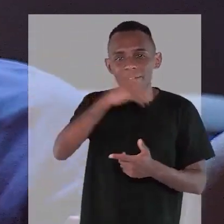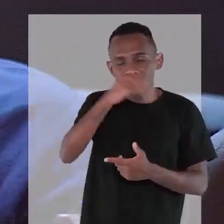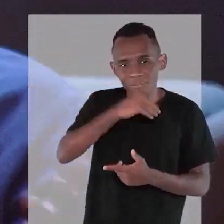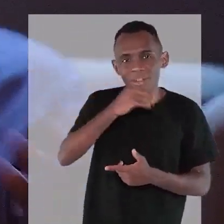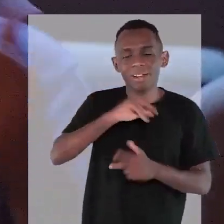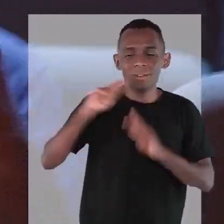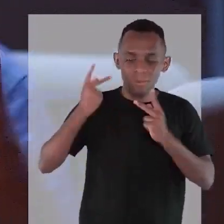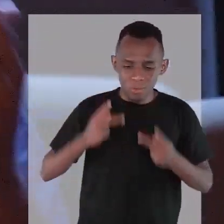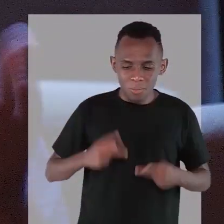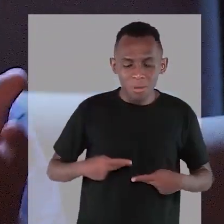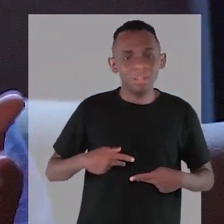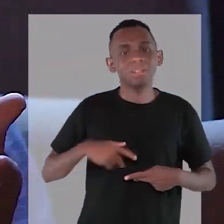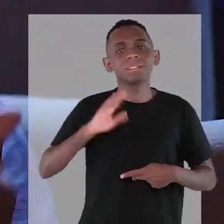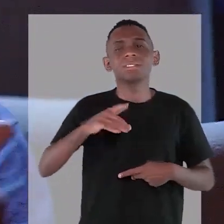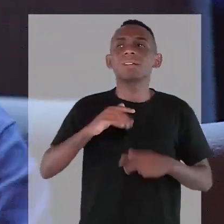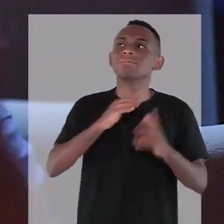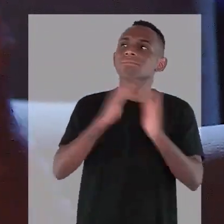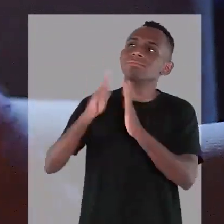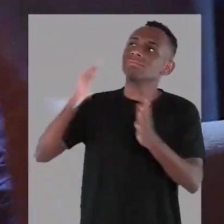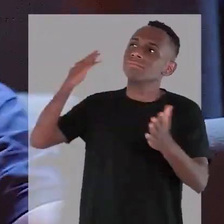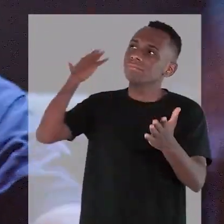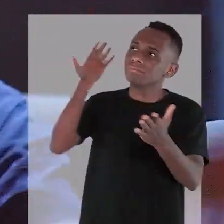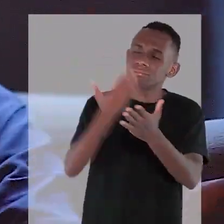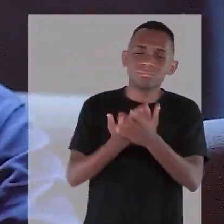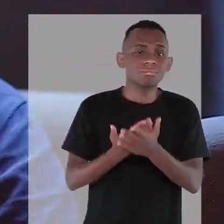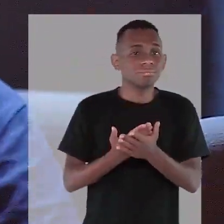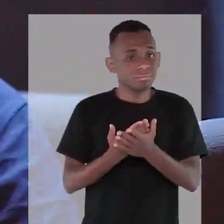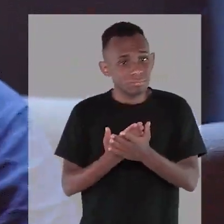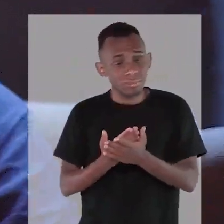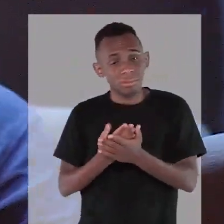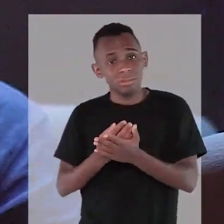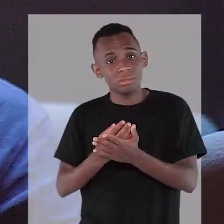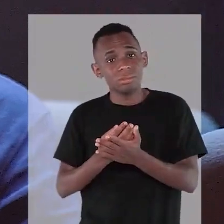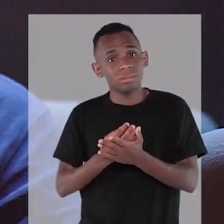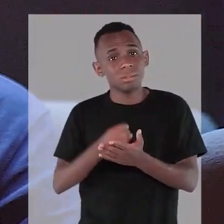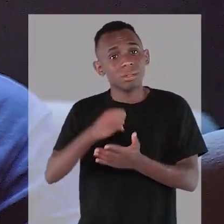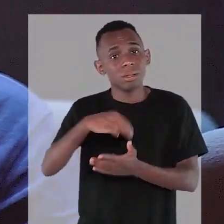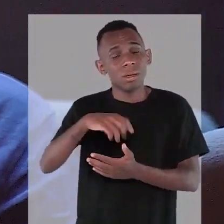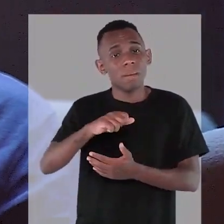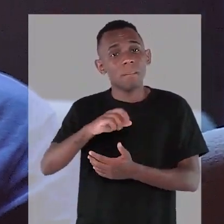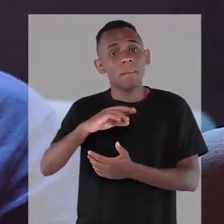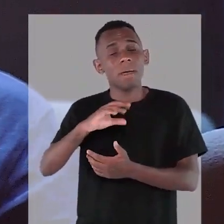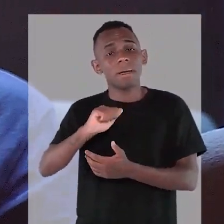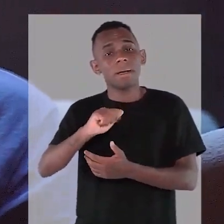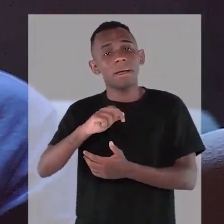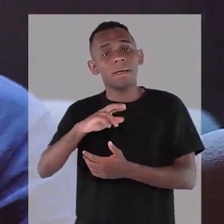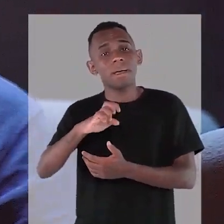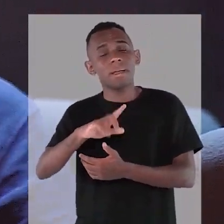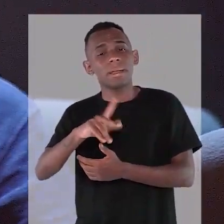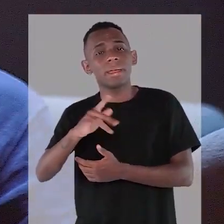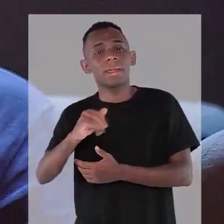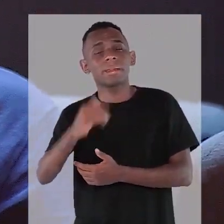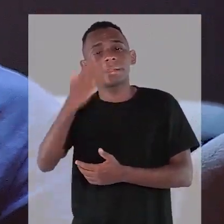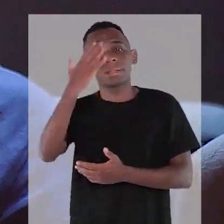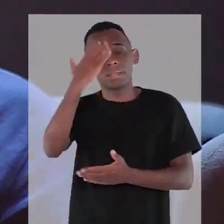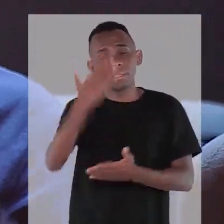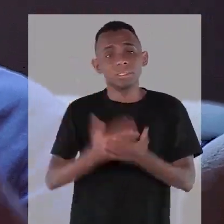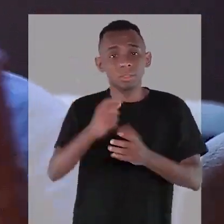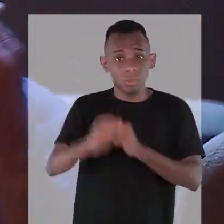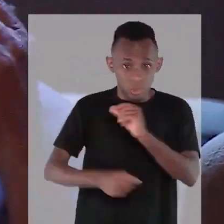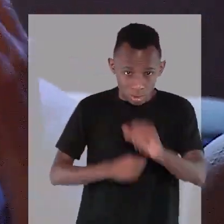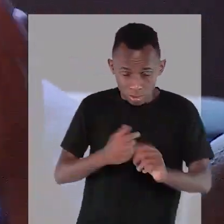de trás. Marco Aurélio fala que foi um imperador, aquela coisa toda, e fala de uma forma muito